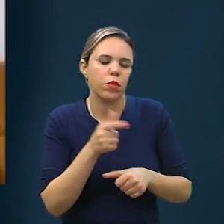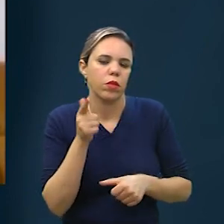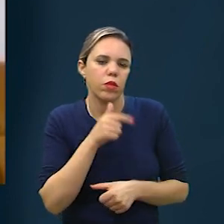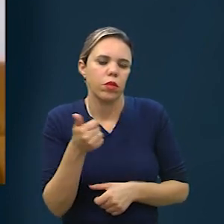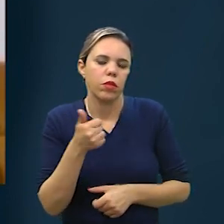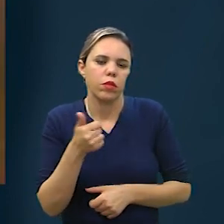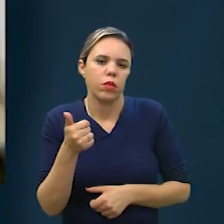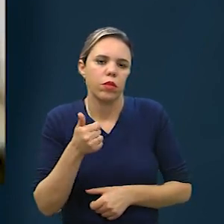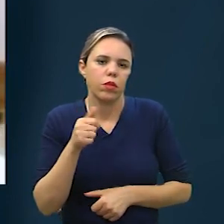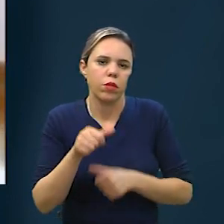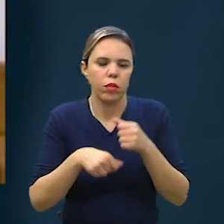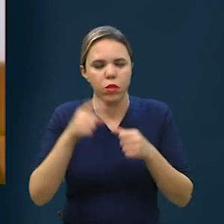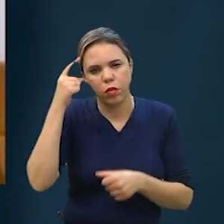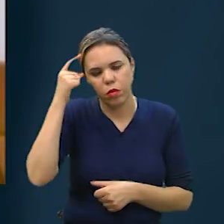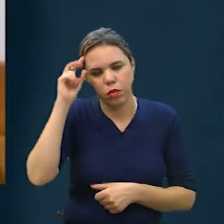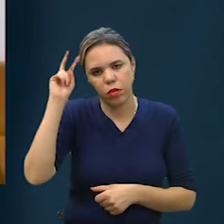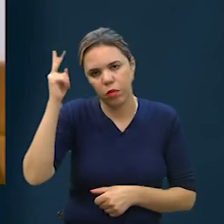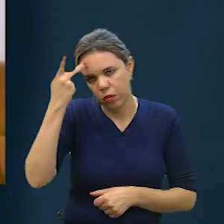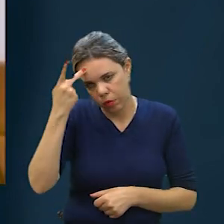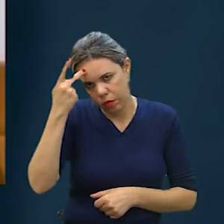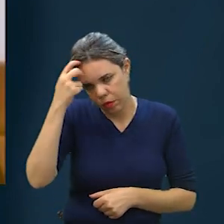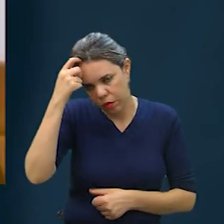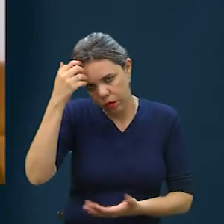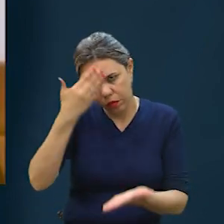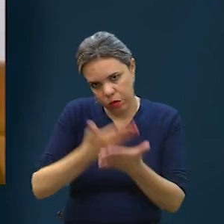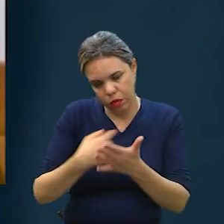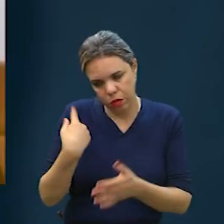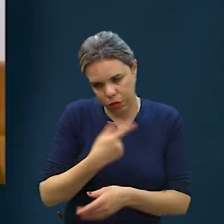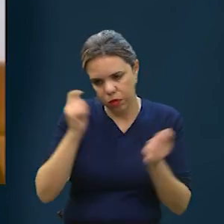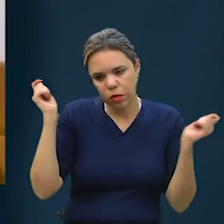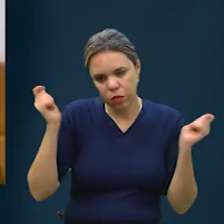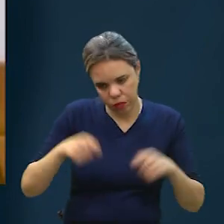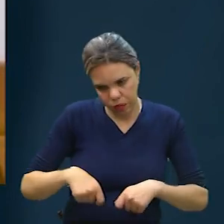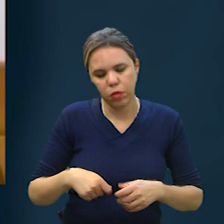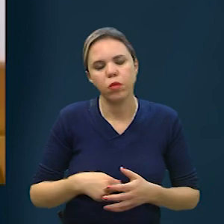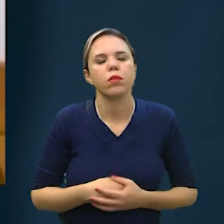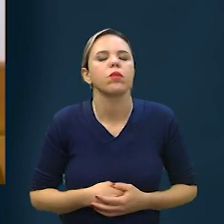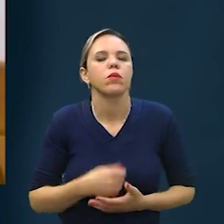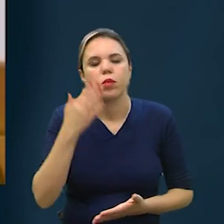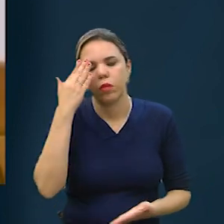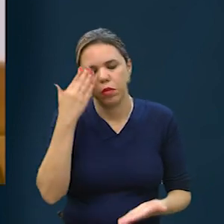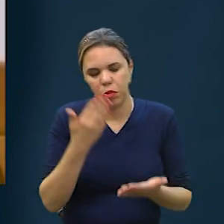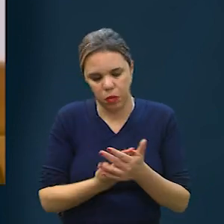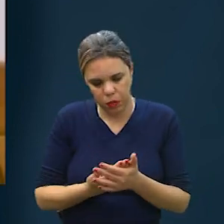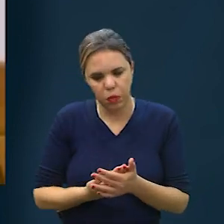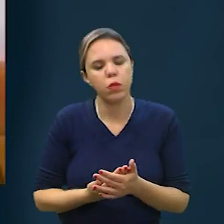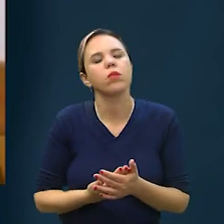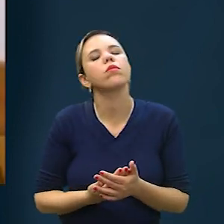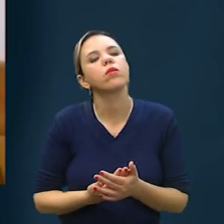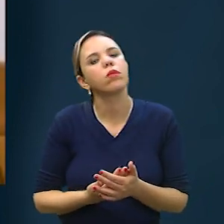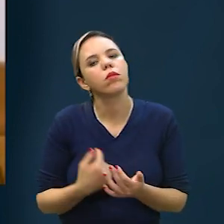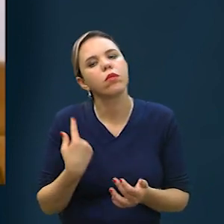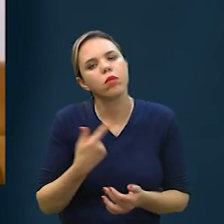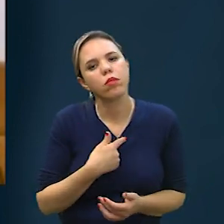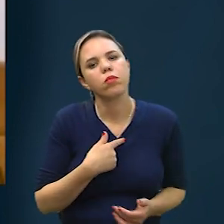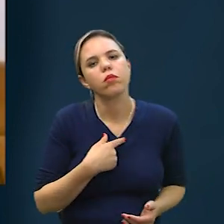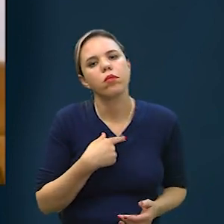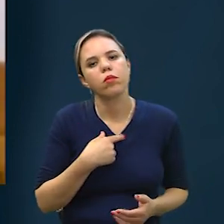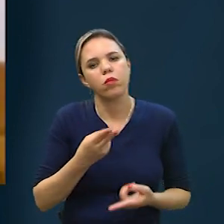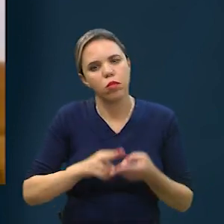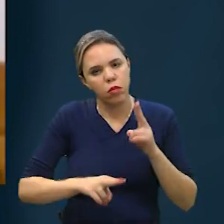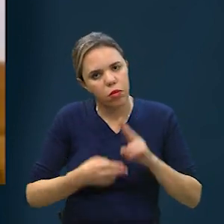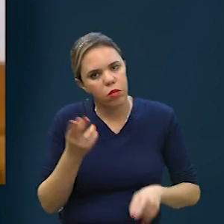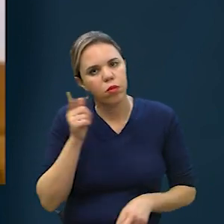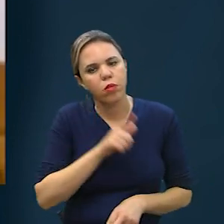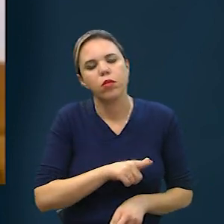transição? Primeiramente, mudando a nossa mente, acreditando que nós somos capazes, acreditando que, através dos nossos dons, das